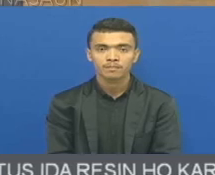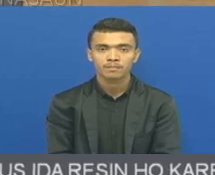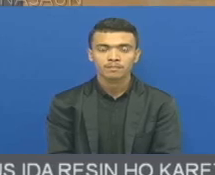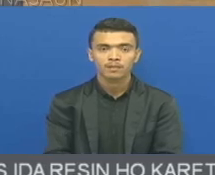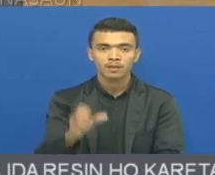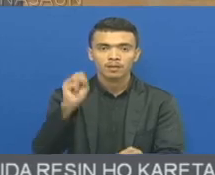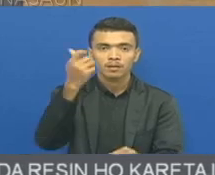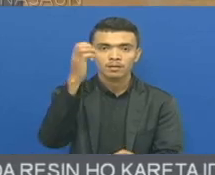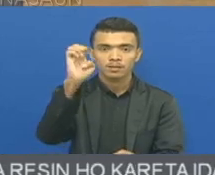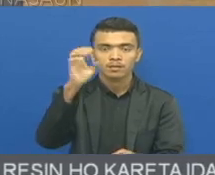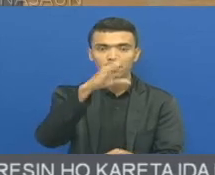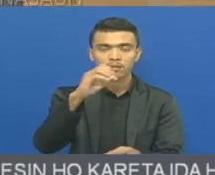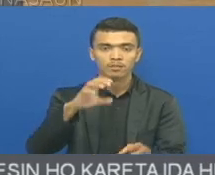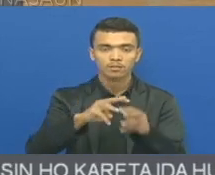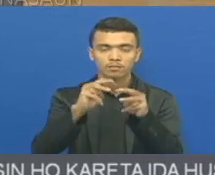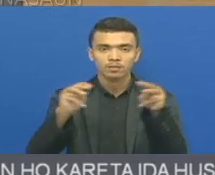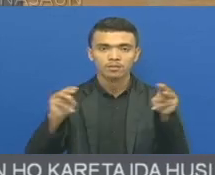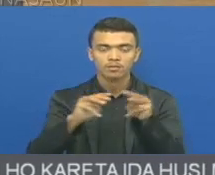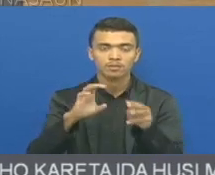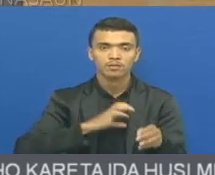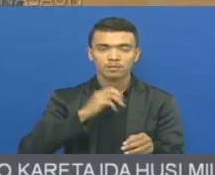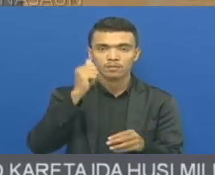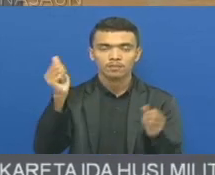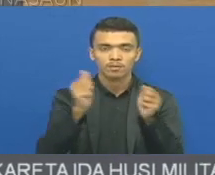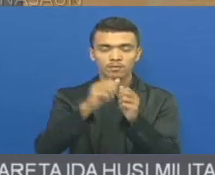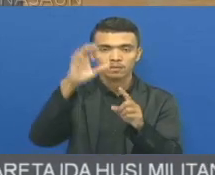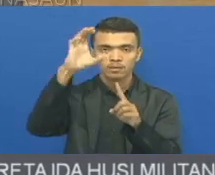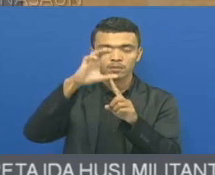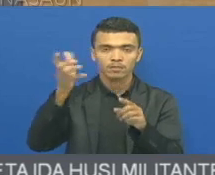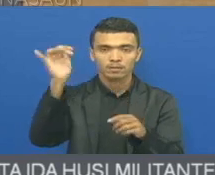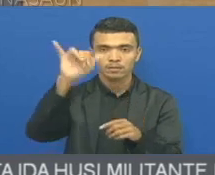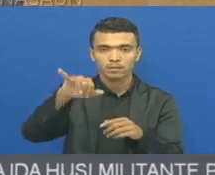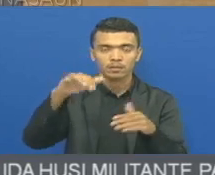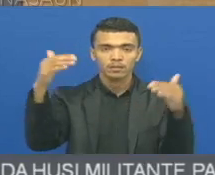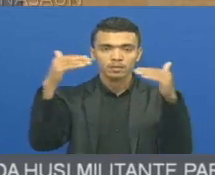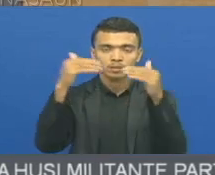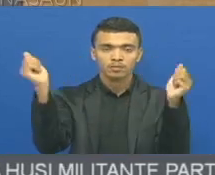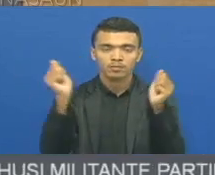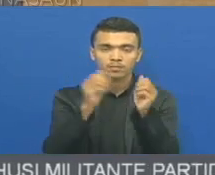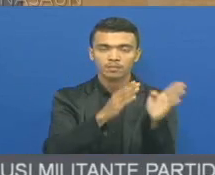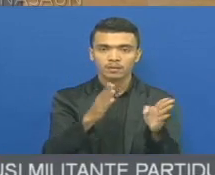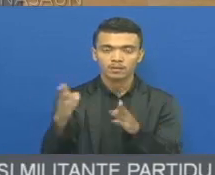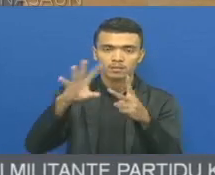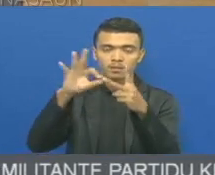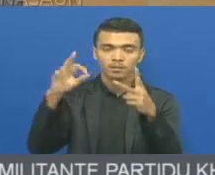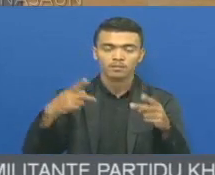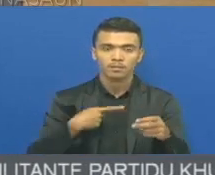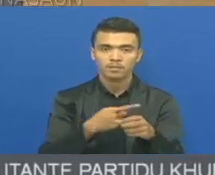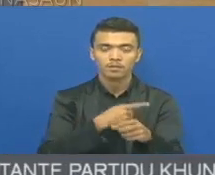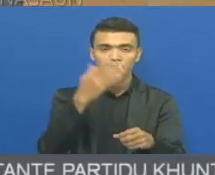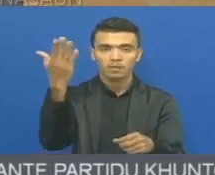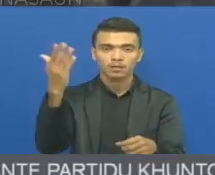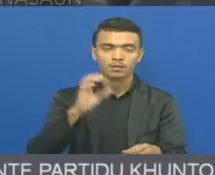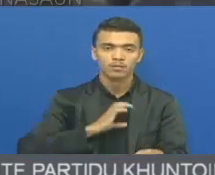Está a autoridade do município Cova Lima, no chefe de delegação territorial Cira, encontro, preparação para a eleição parlamentar Ira Cova